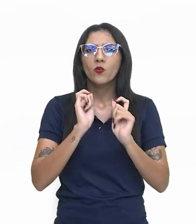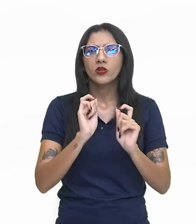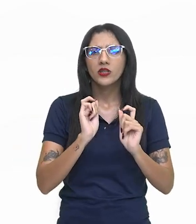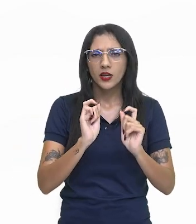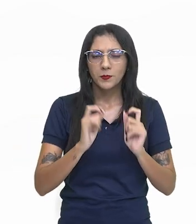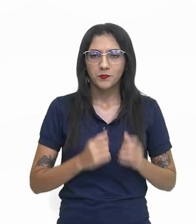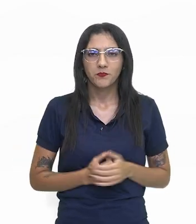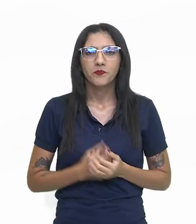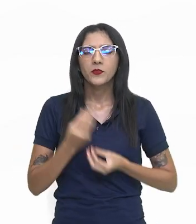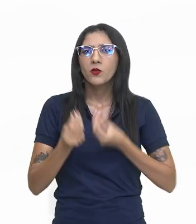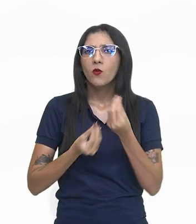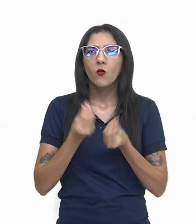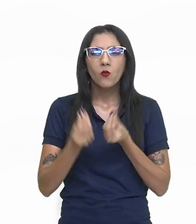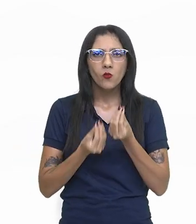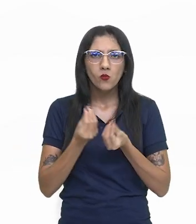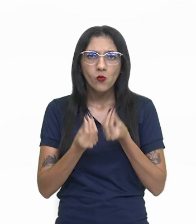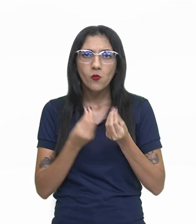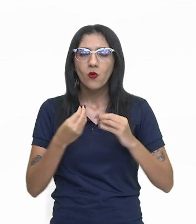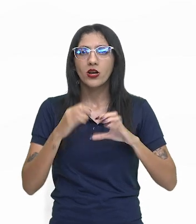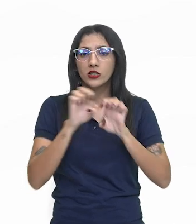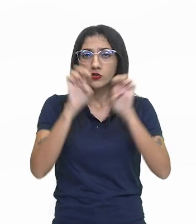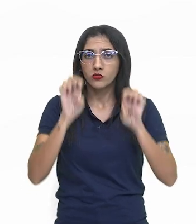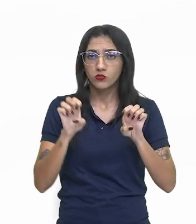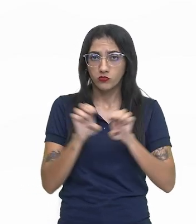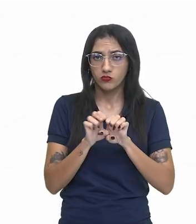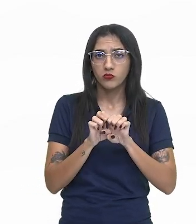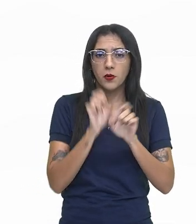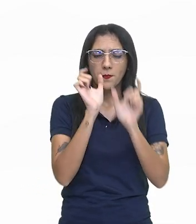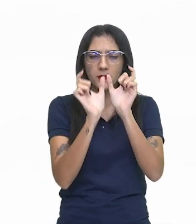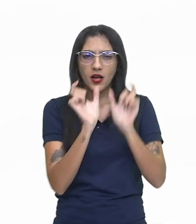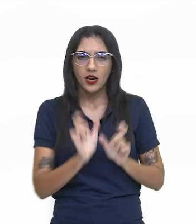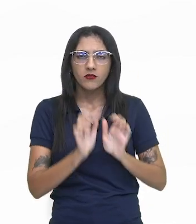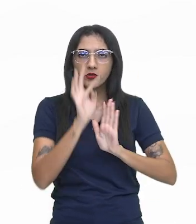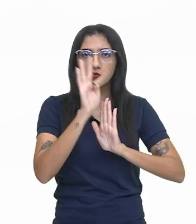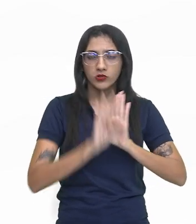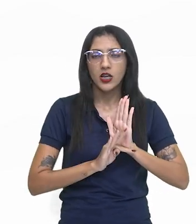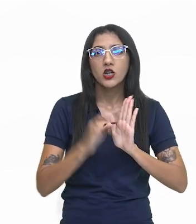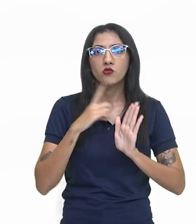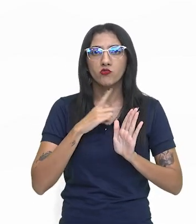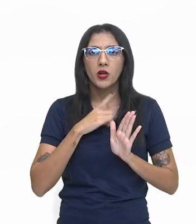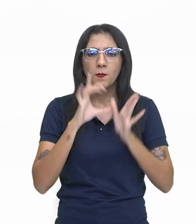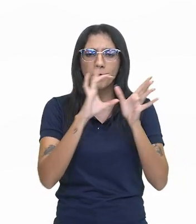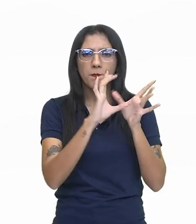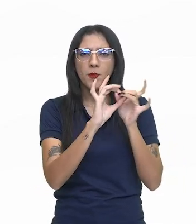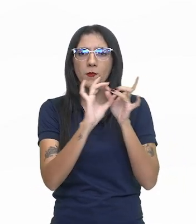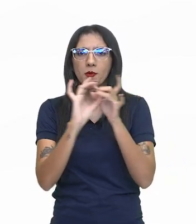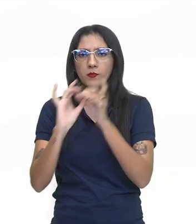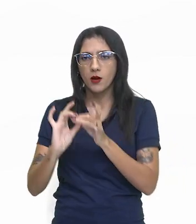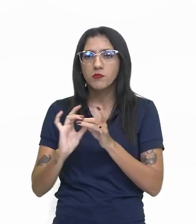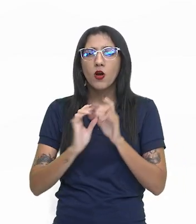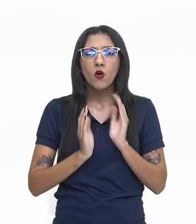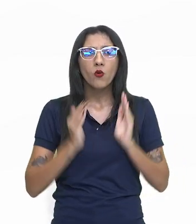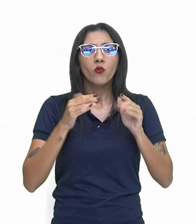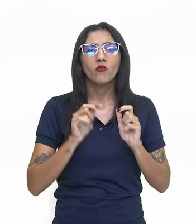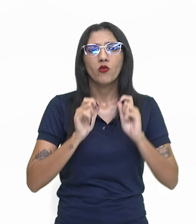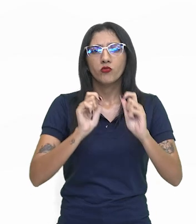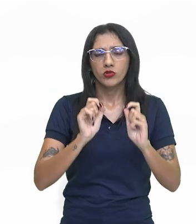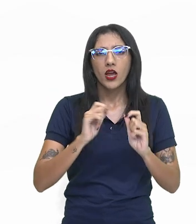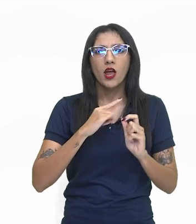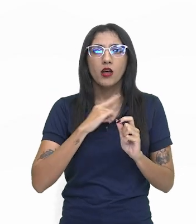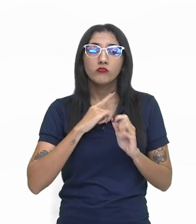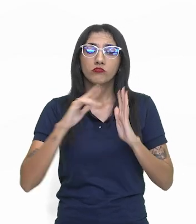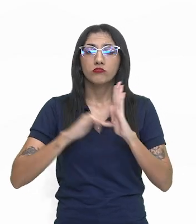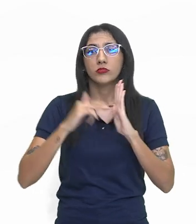A maneira como os elementos linguísticos estão interligados no texto, a fim de construírem